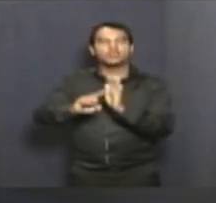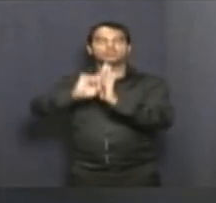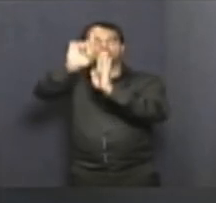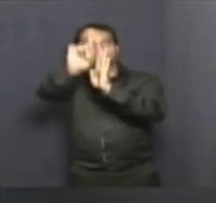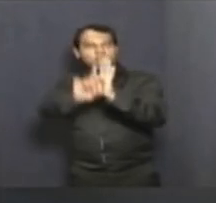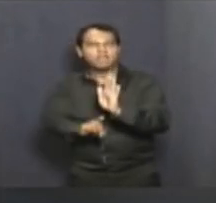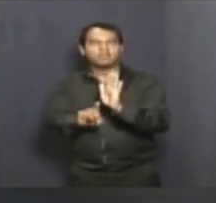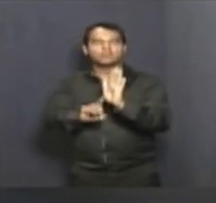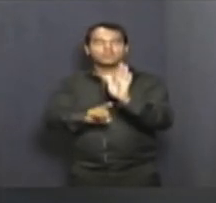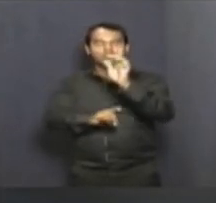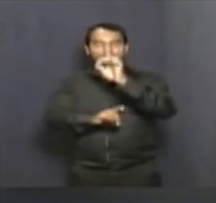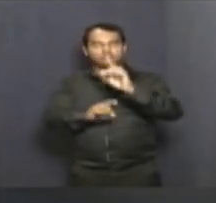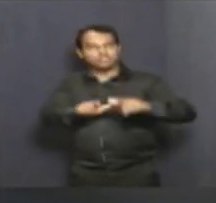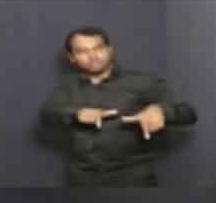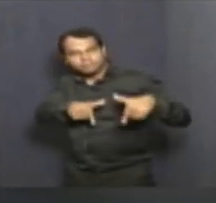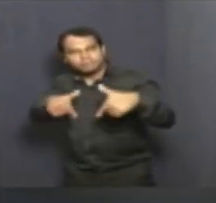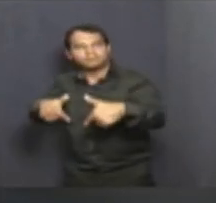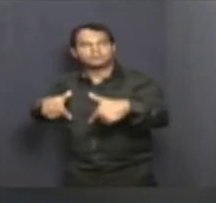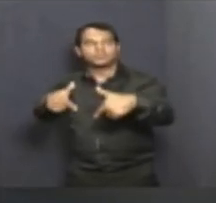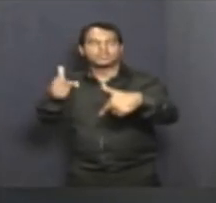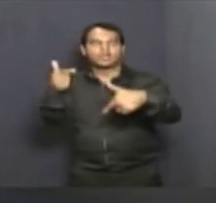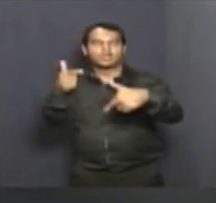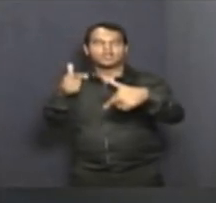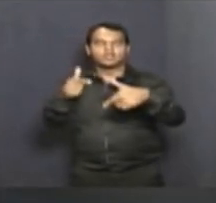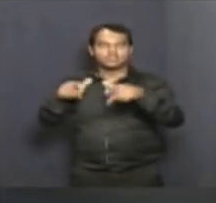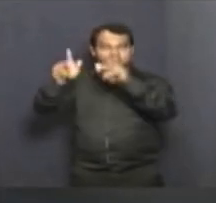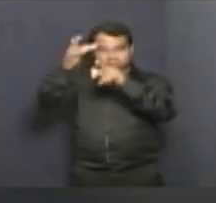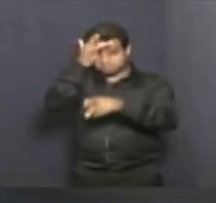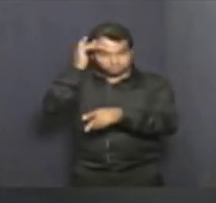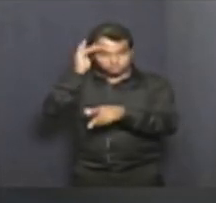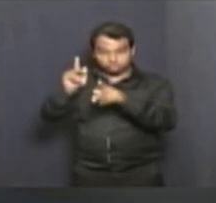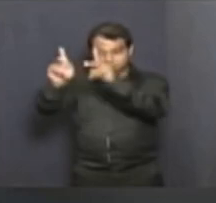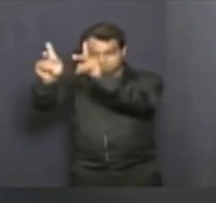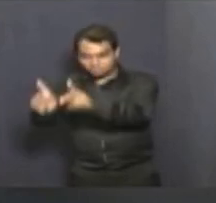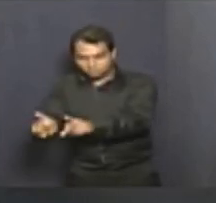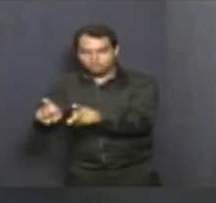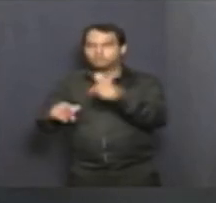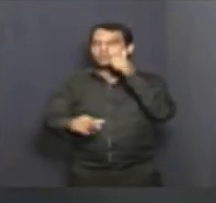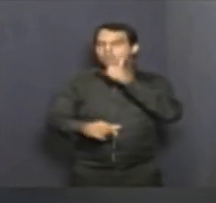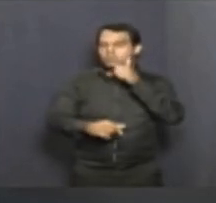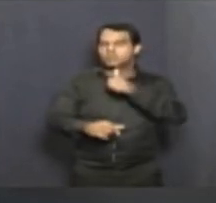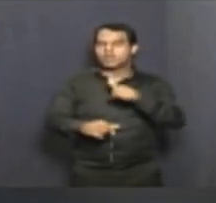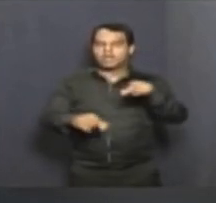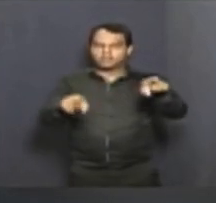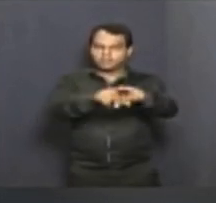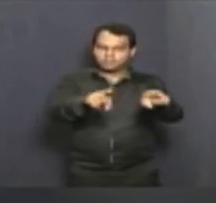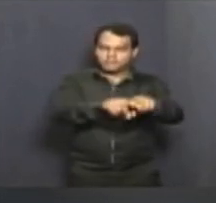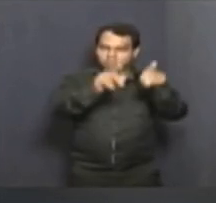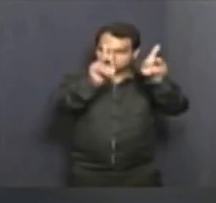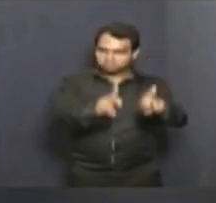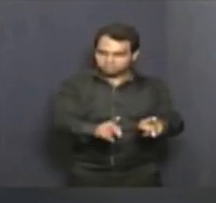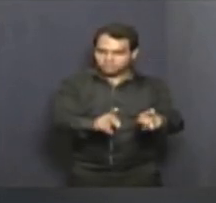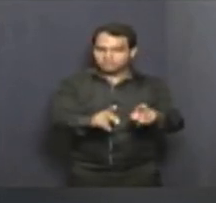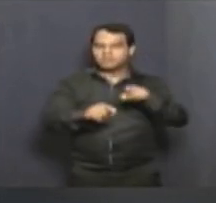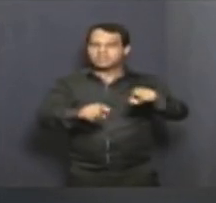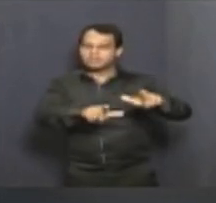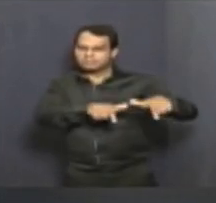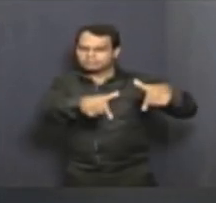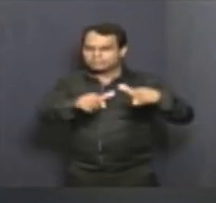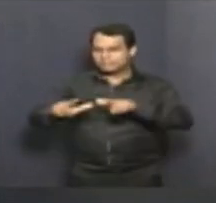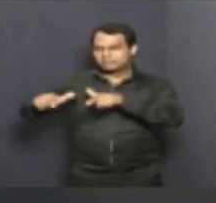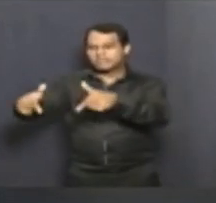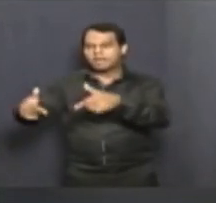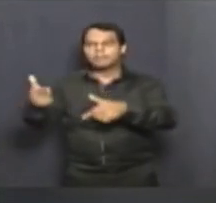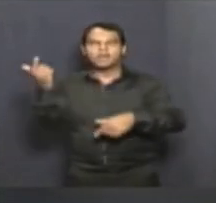a gente está defendendo a luta de muitos homens e muitas mulheres que tombaram aí para garantir esse momento